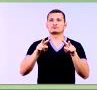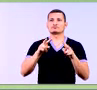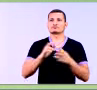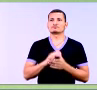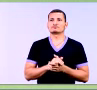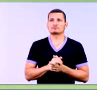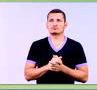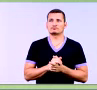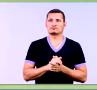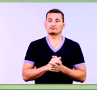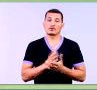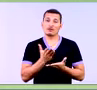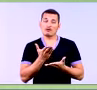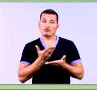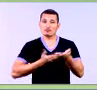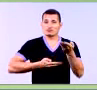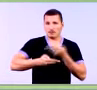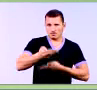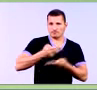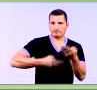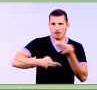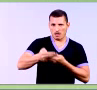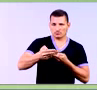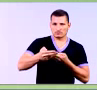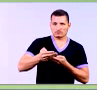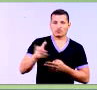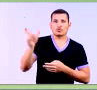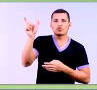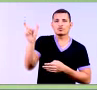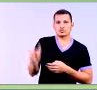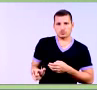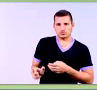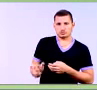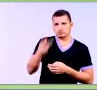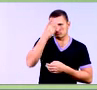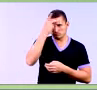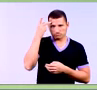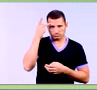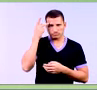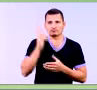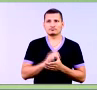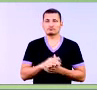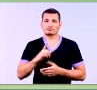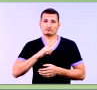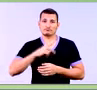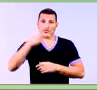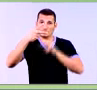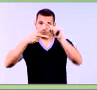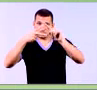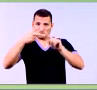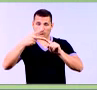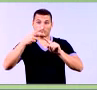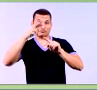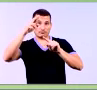e de interatividade com o usuário e possui 2 tipos de instalação.